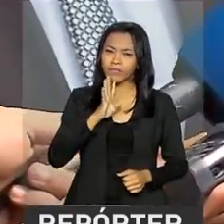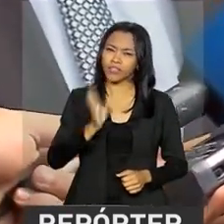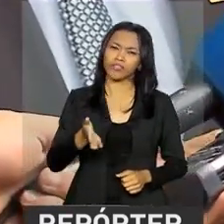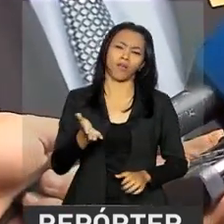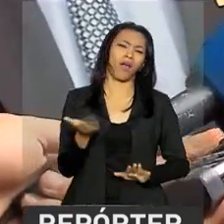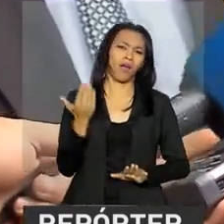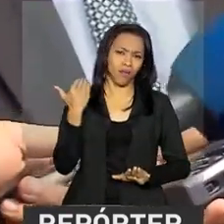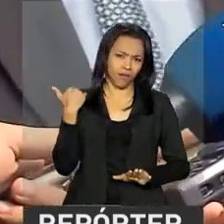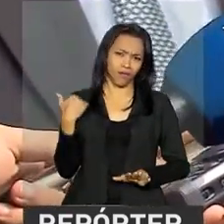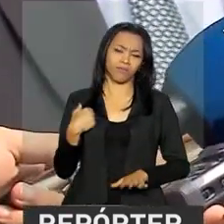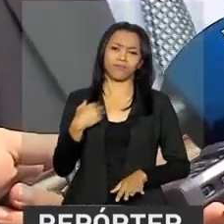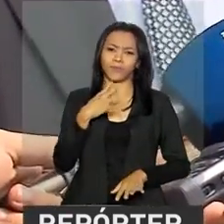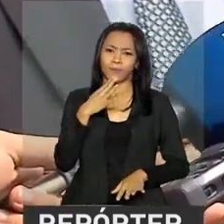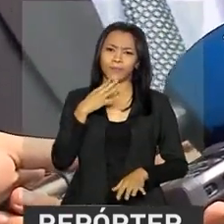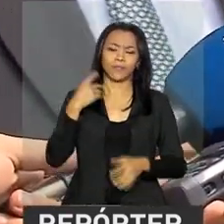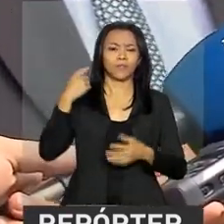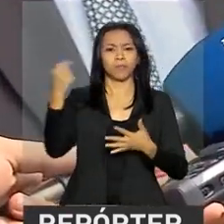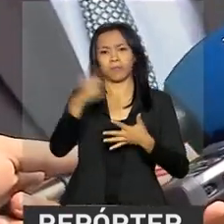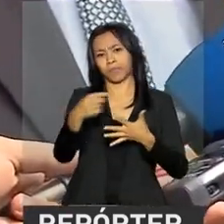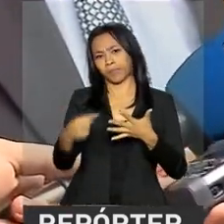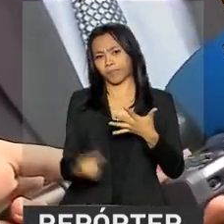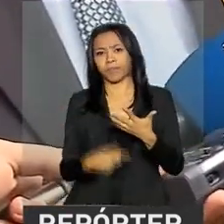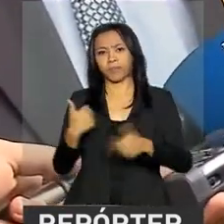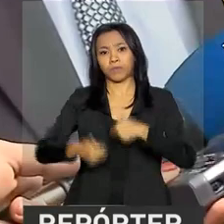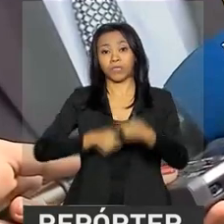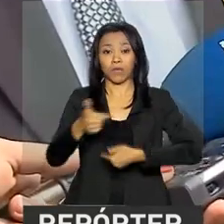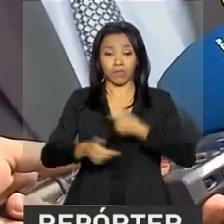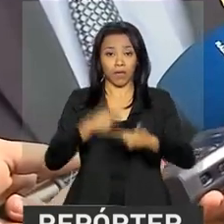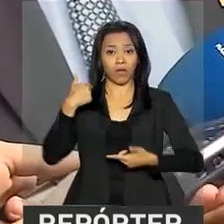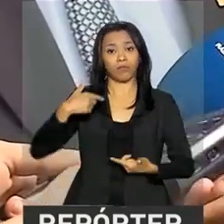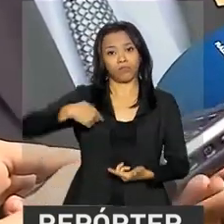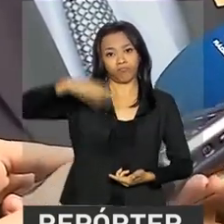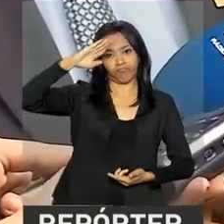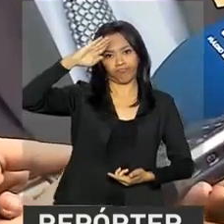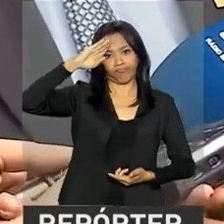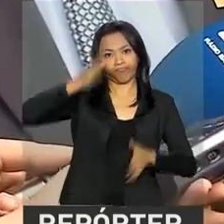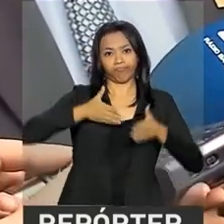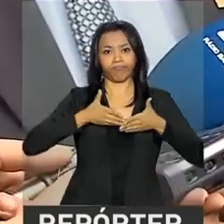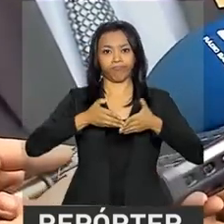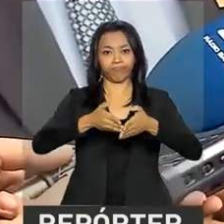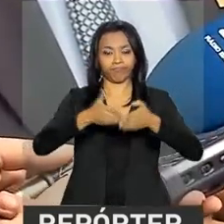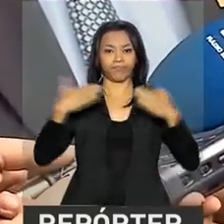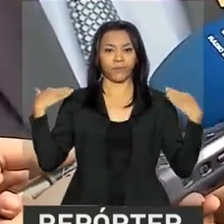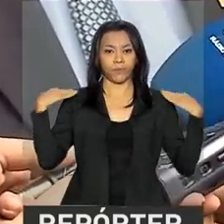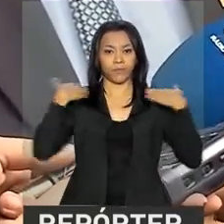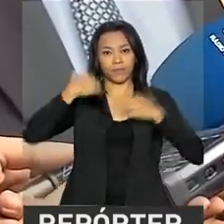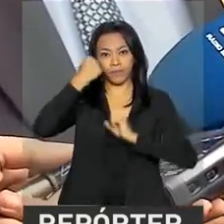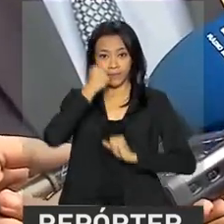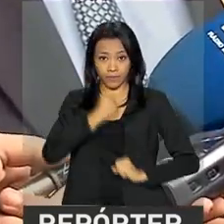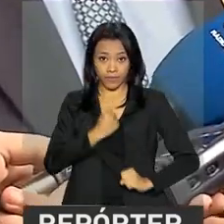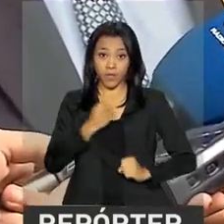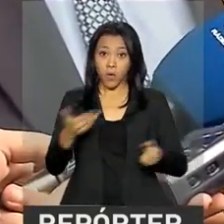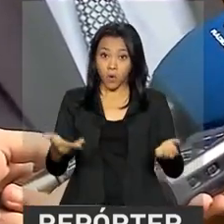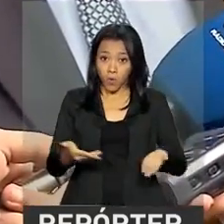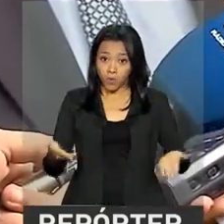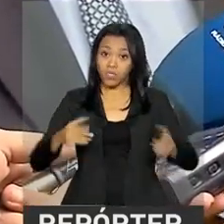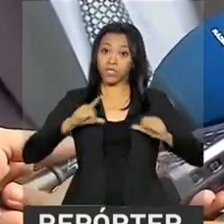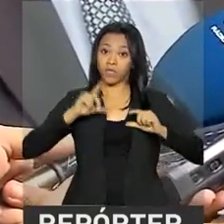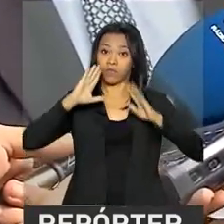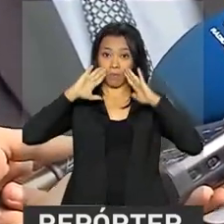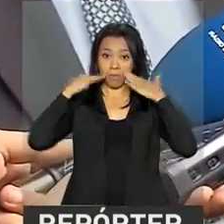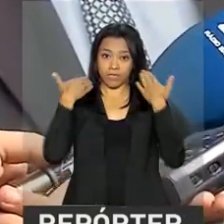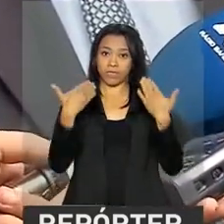conheço naturalmente as várias atividades nas forças armadas mas hoje houve uma uma exposição sistêmica